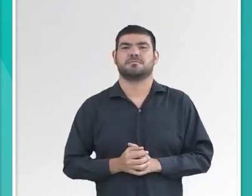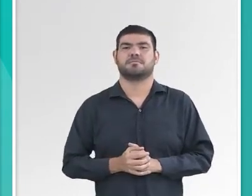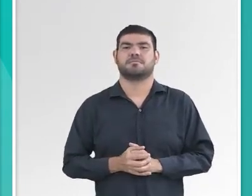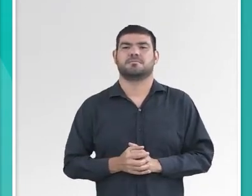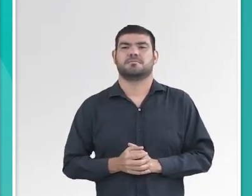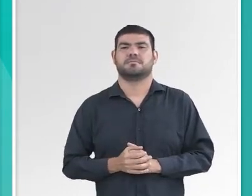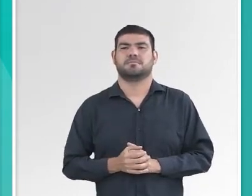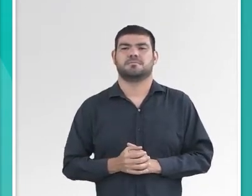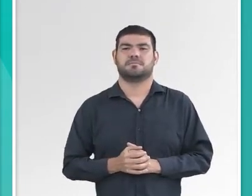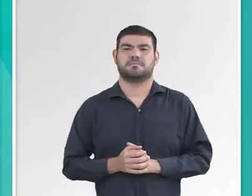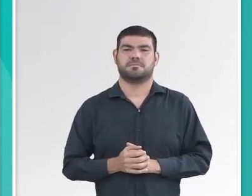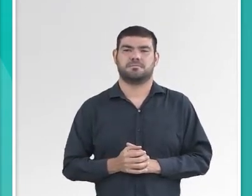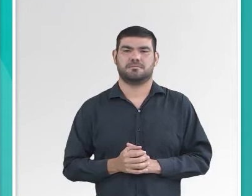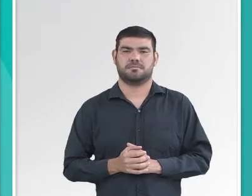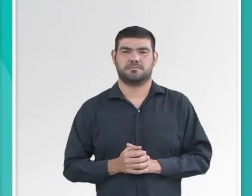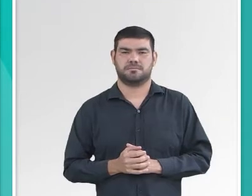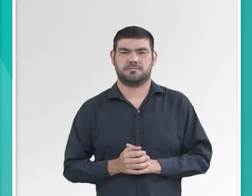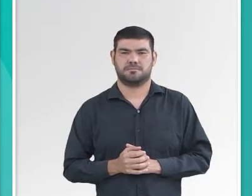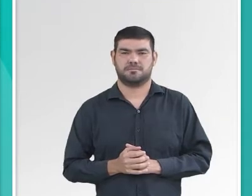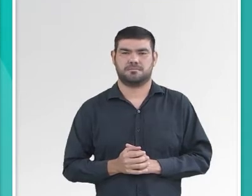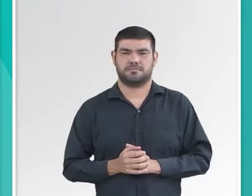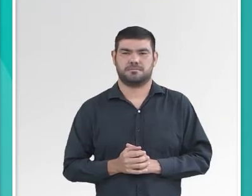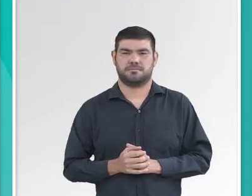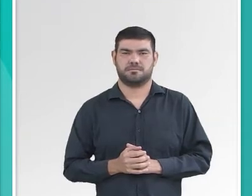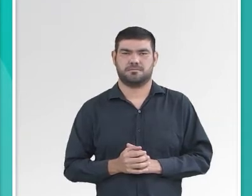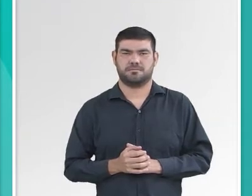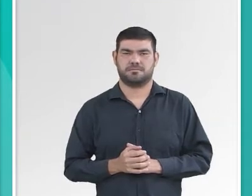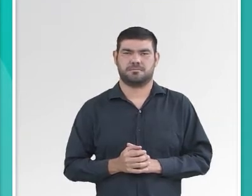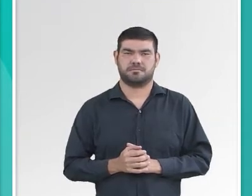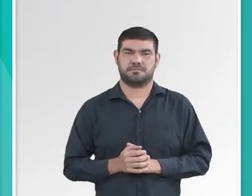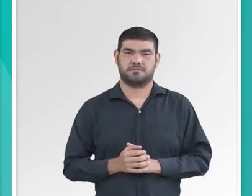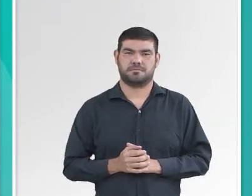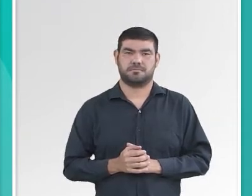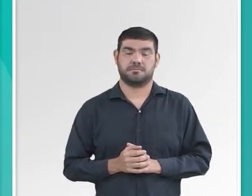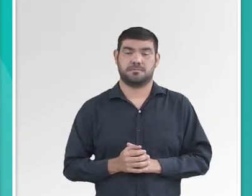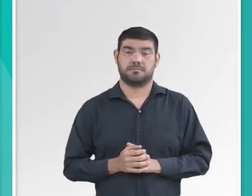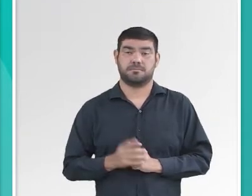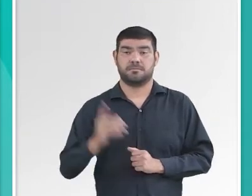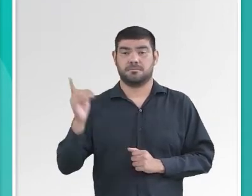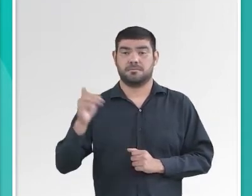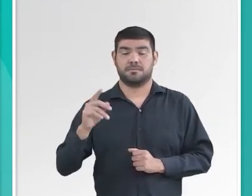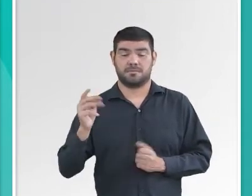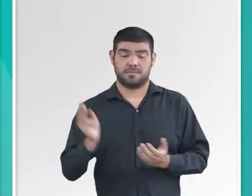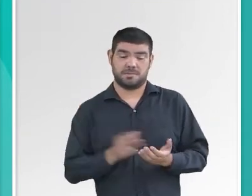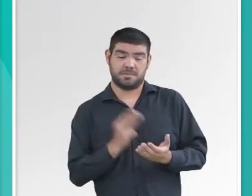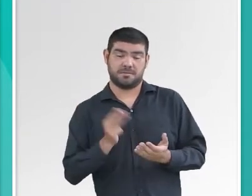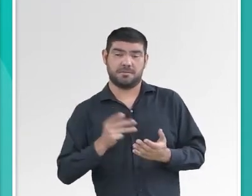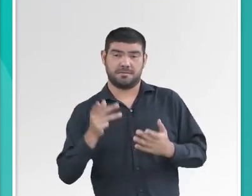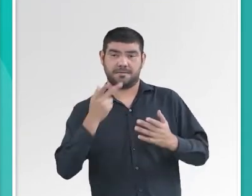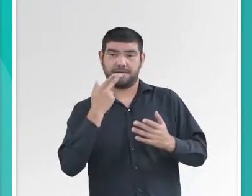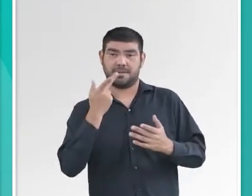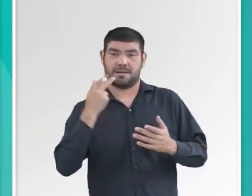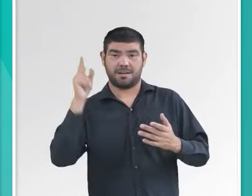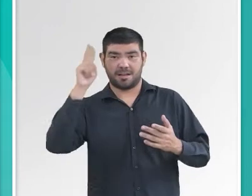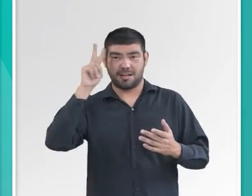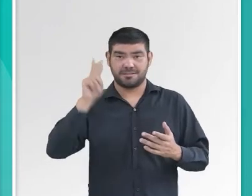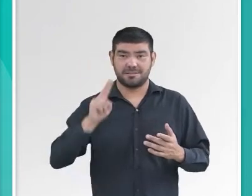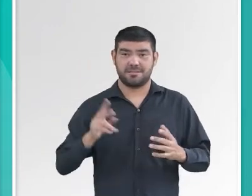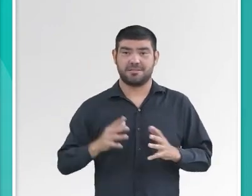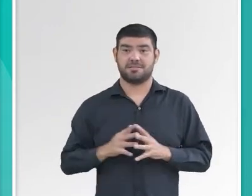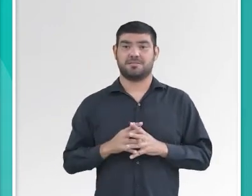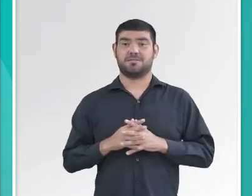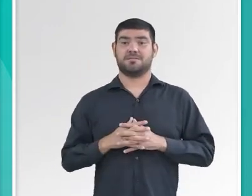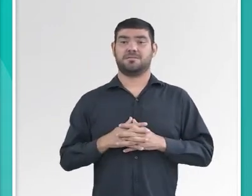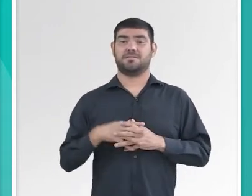e Memórias Póstumas, ou seja, um livro que conta a história de um defunto autor, né? Então percebo que Machado de Assis